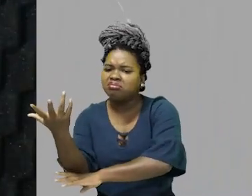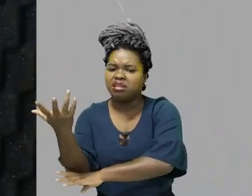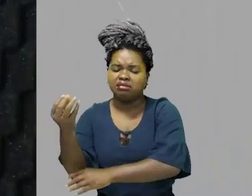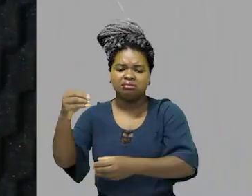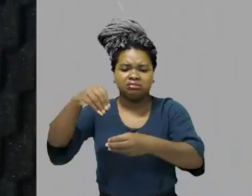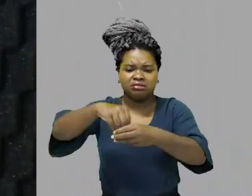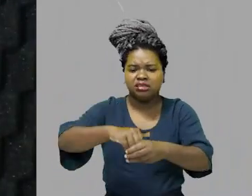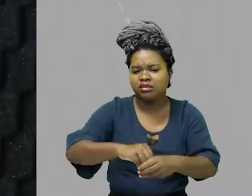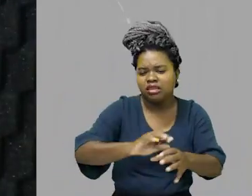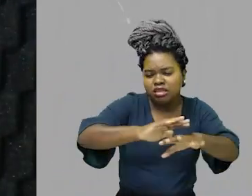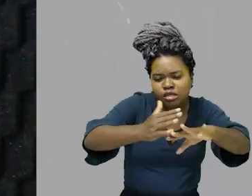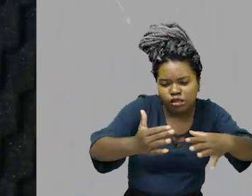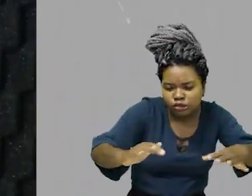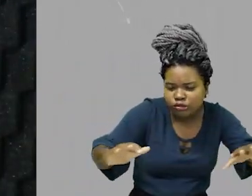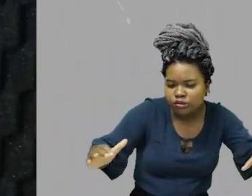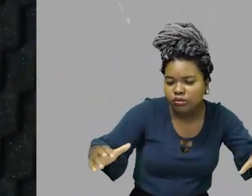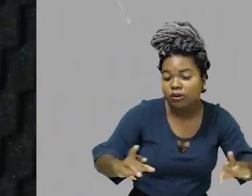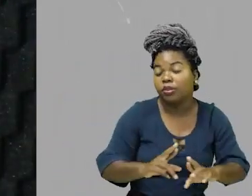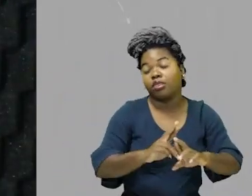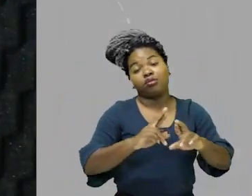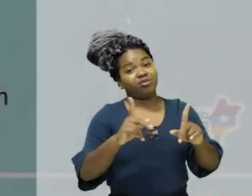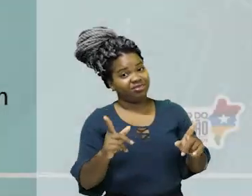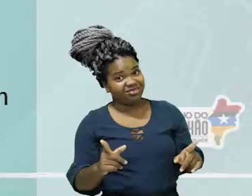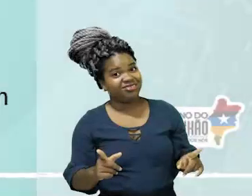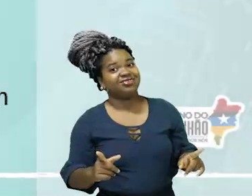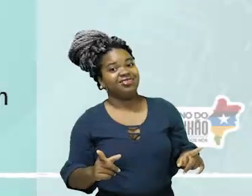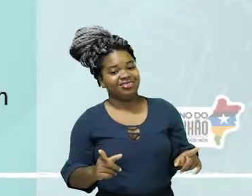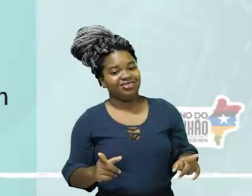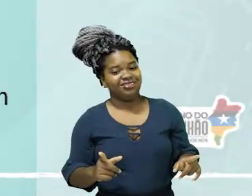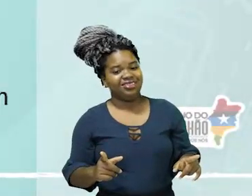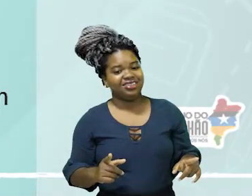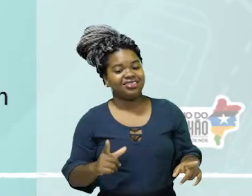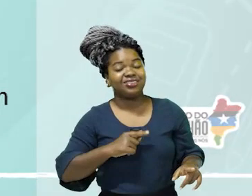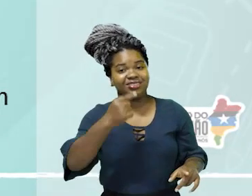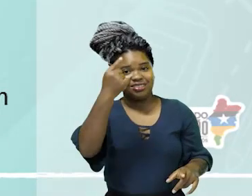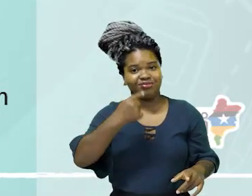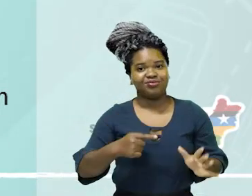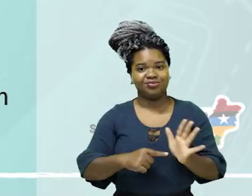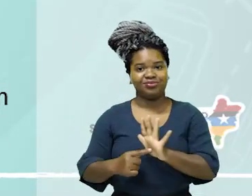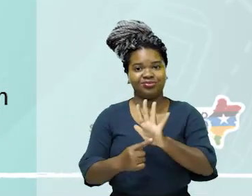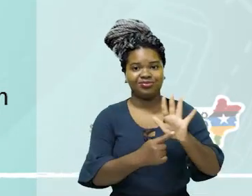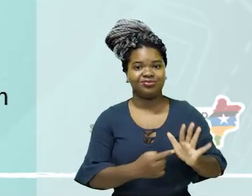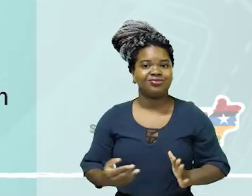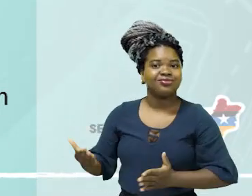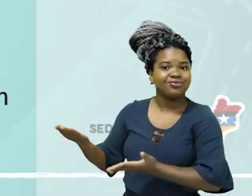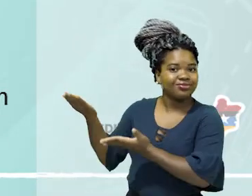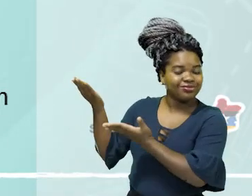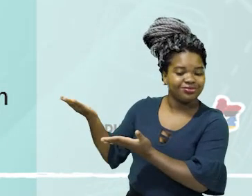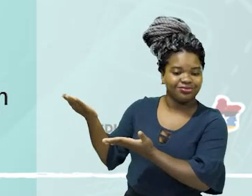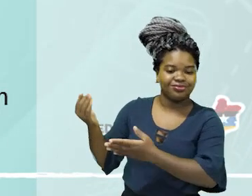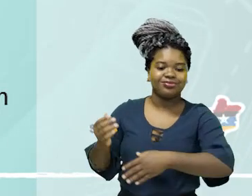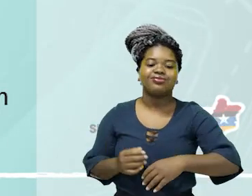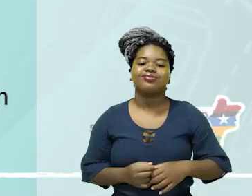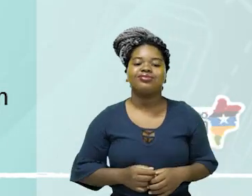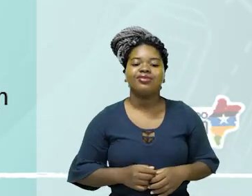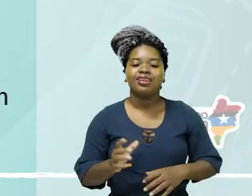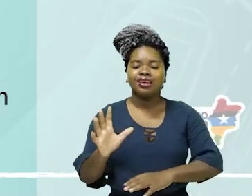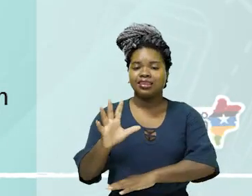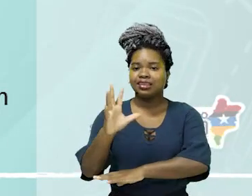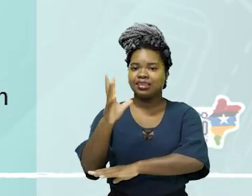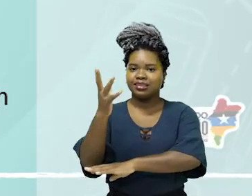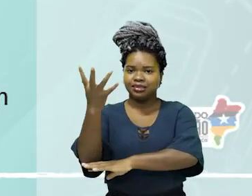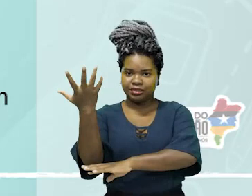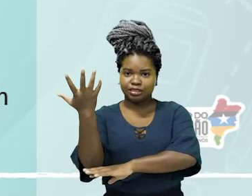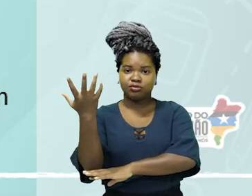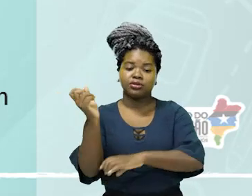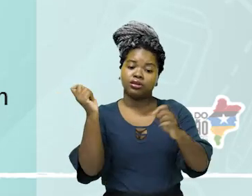de planta aquática para alga. E aí eu quero primeiro mostrar para vocês, né, que as plantas elas teriam